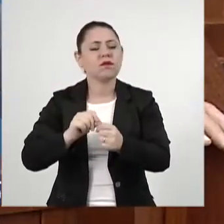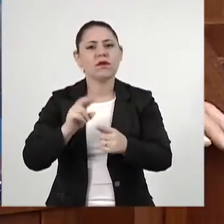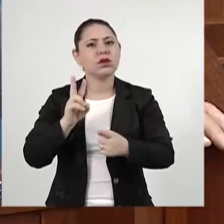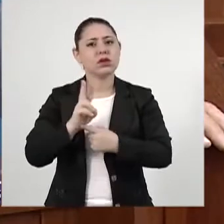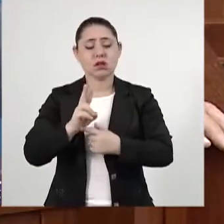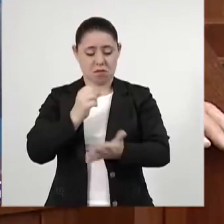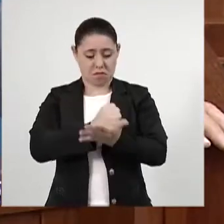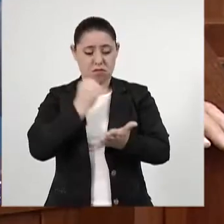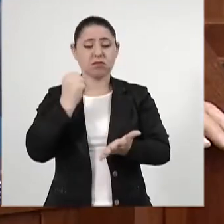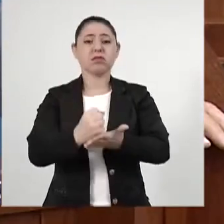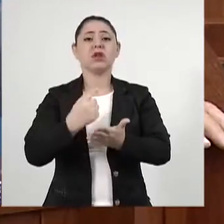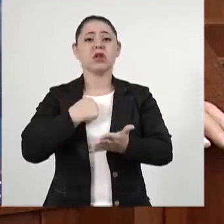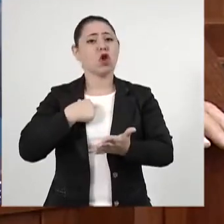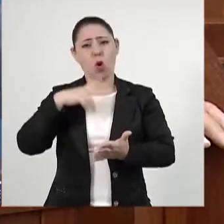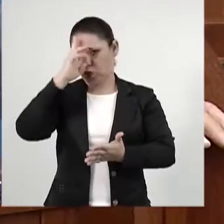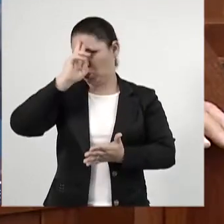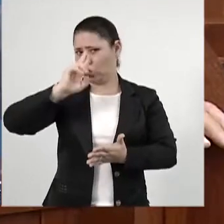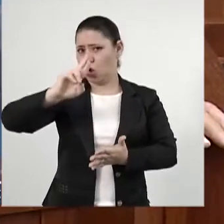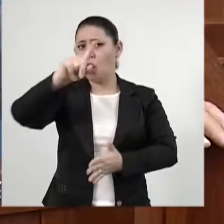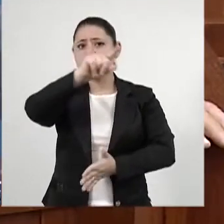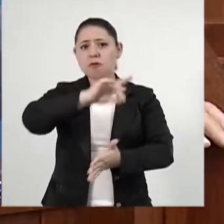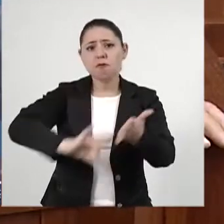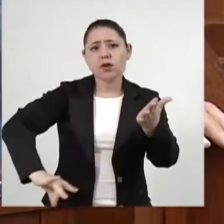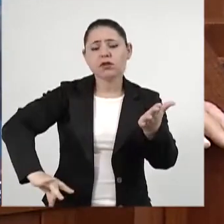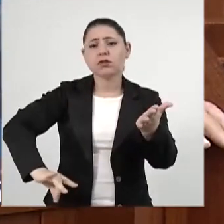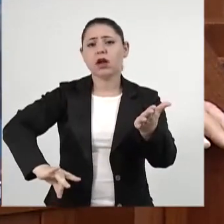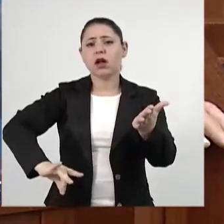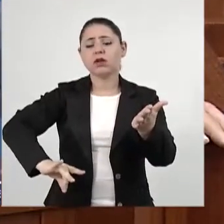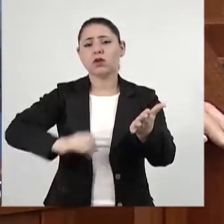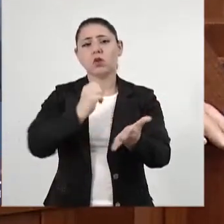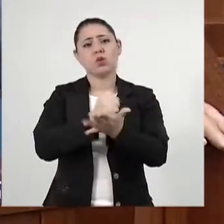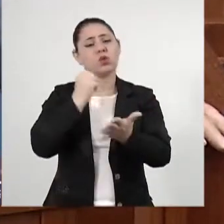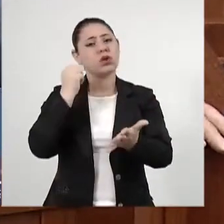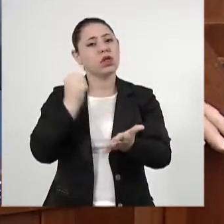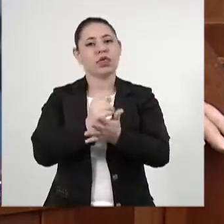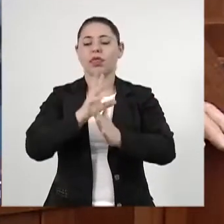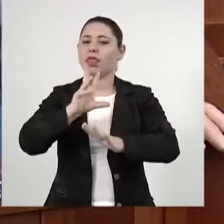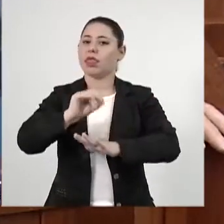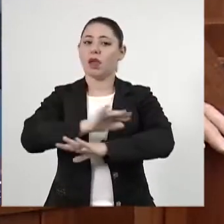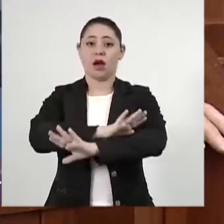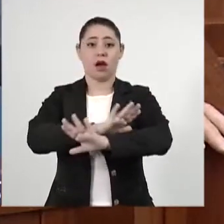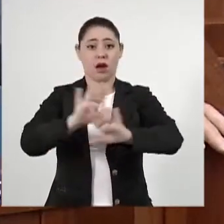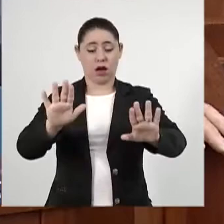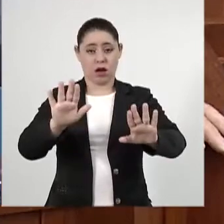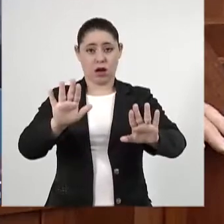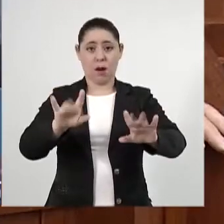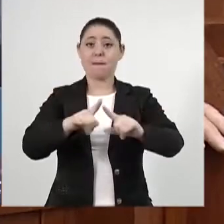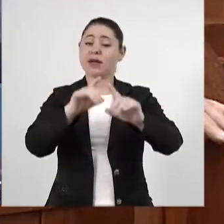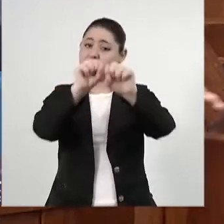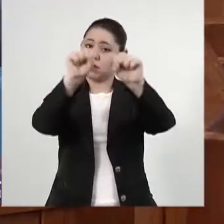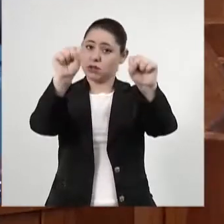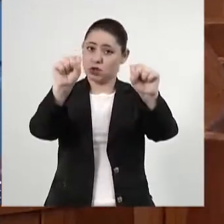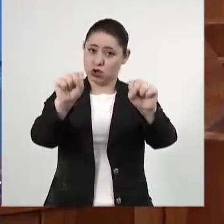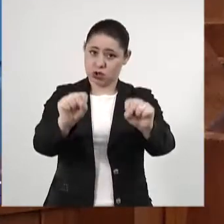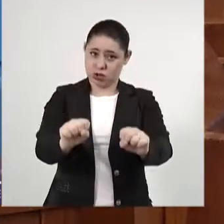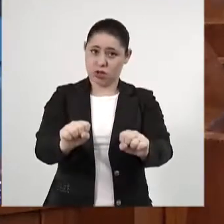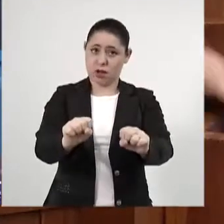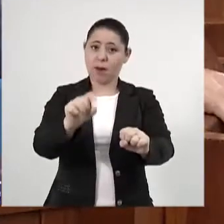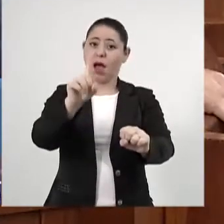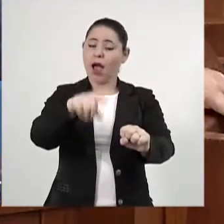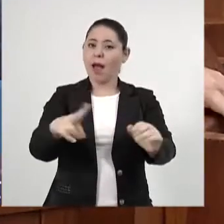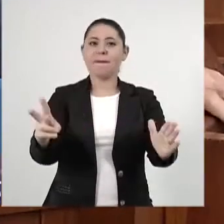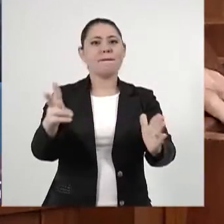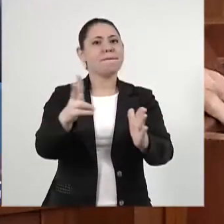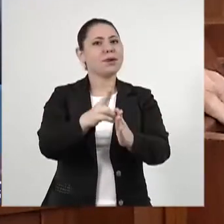Minha certidão está aqui, eu sou o dono legítimo, registrado em cartório. Não, mas conta no sistema CIGEF que a terra é de